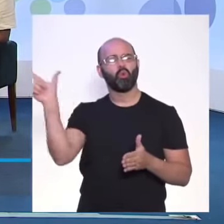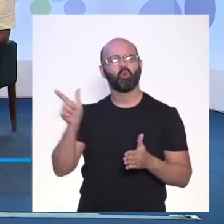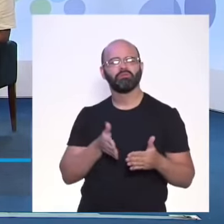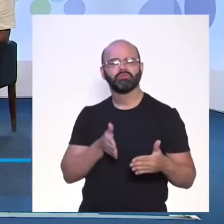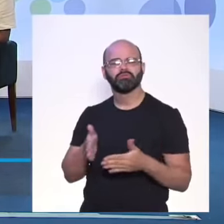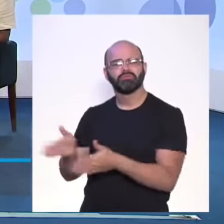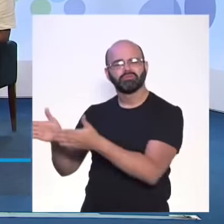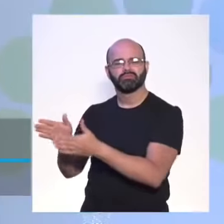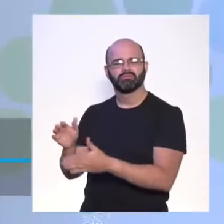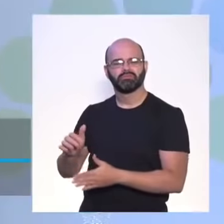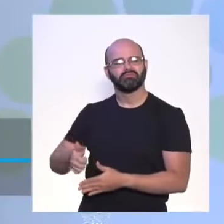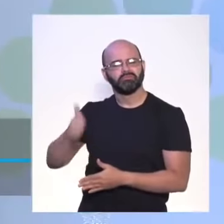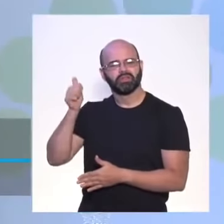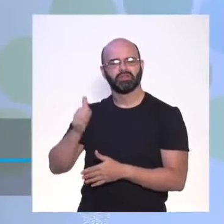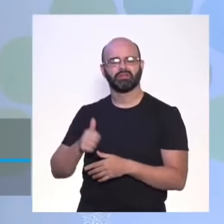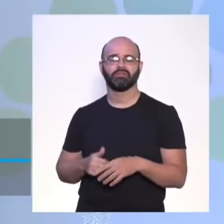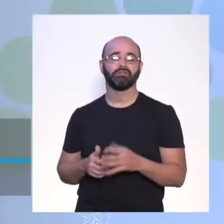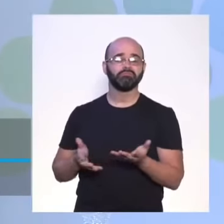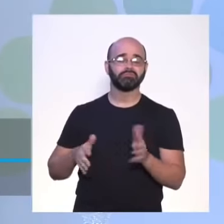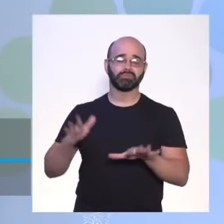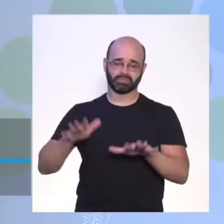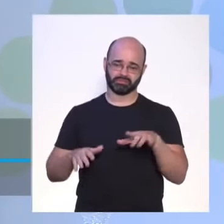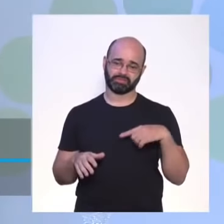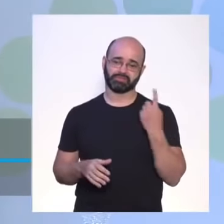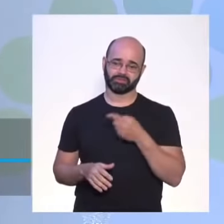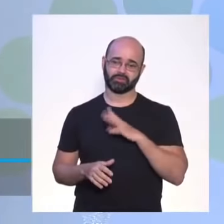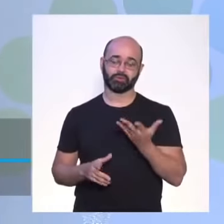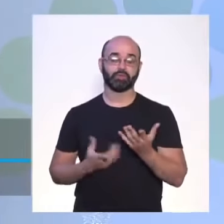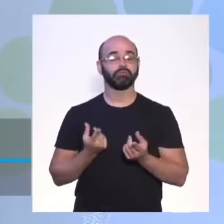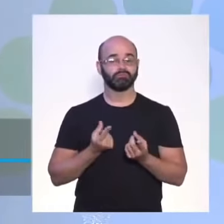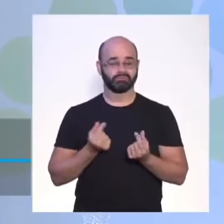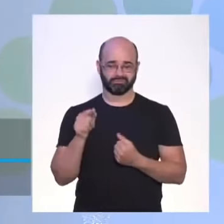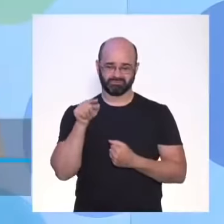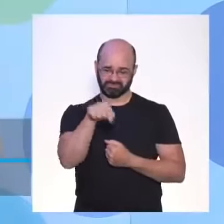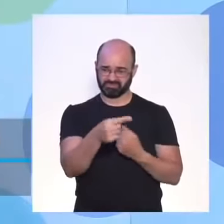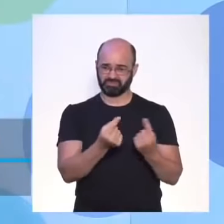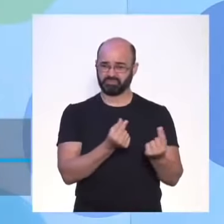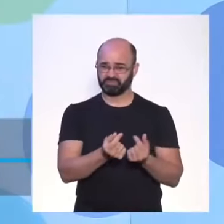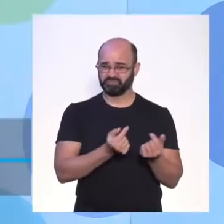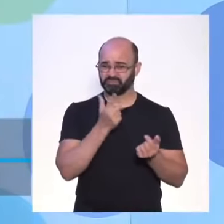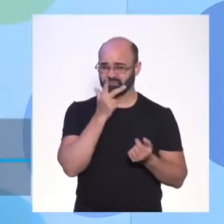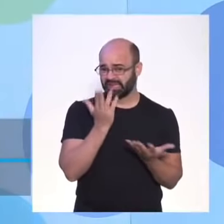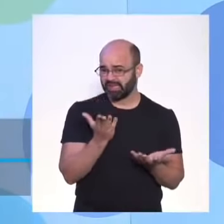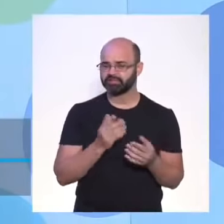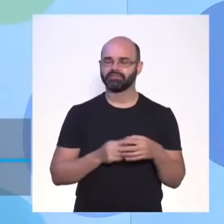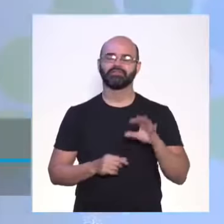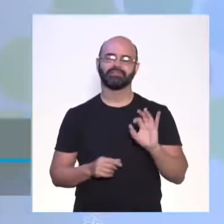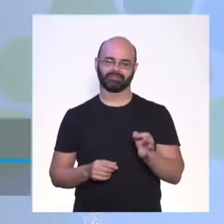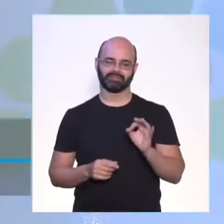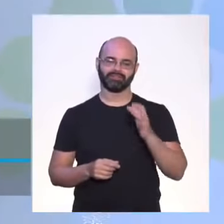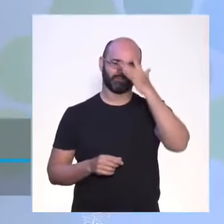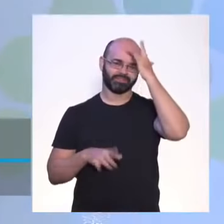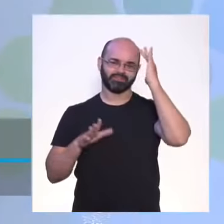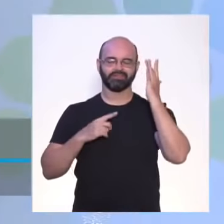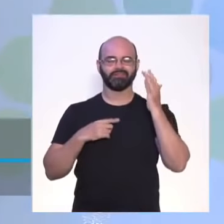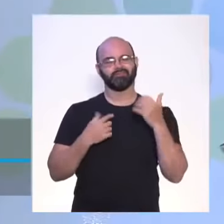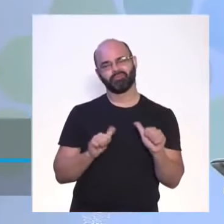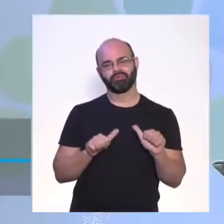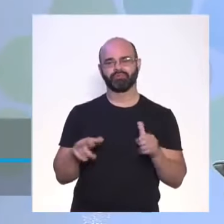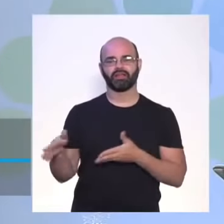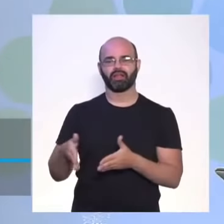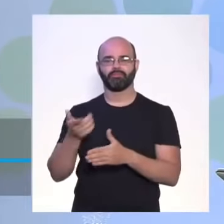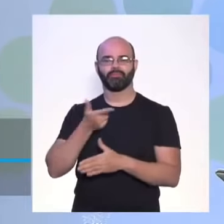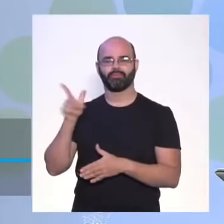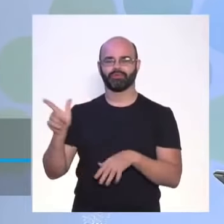isso e a questão sempre do do retorno financeiro é isso é da a cidade né Aí temos a raposa